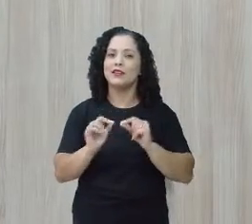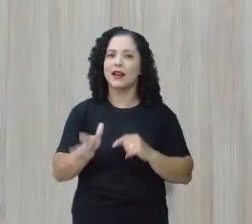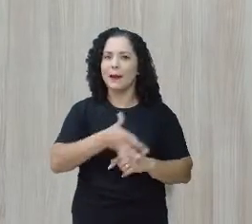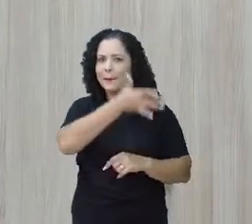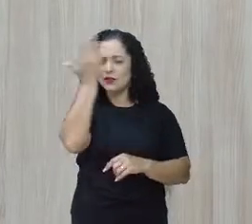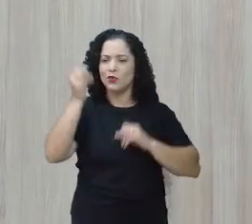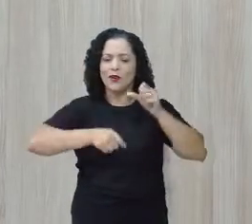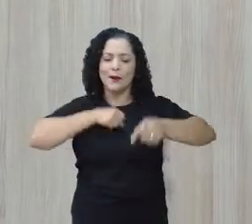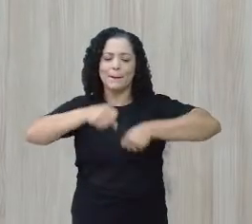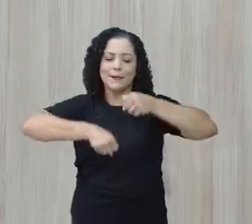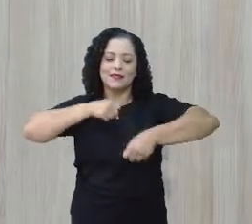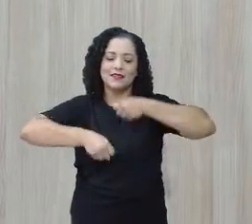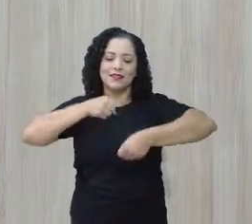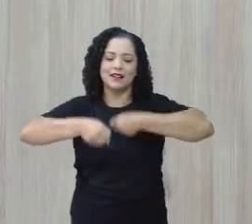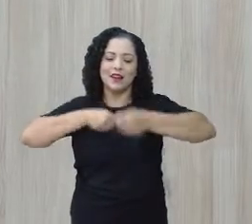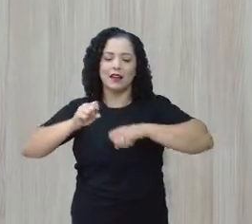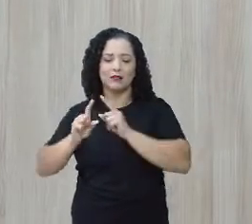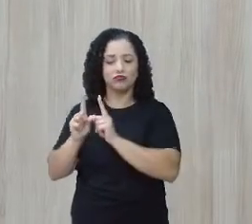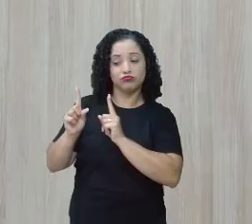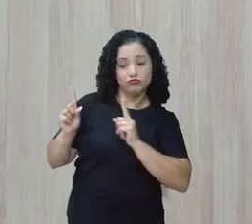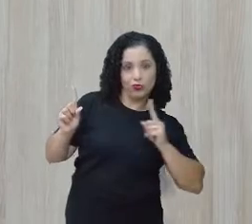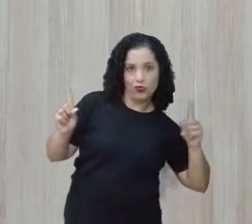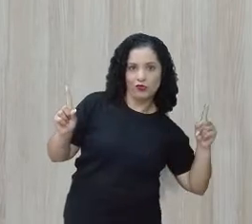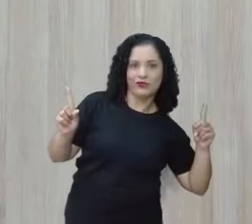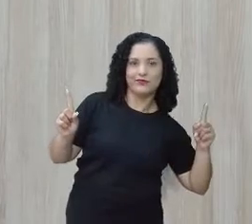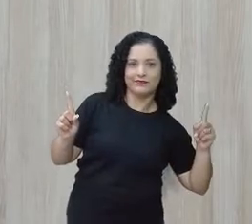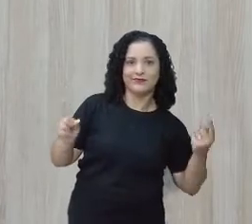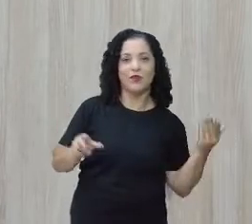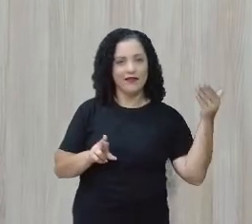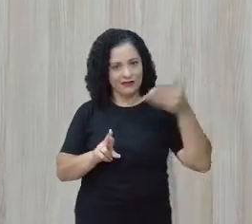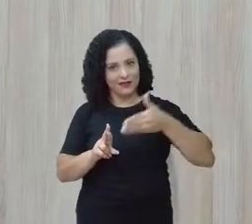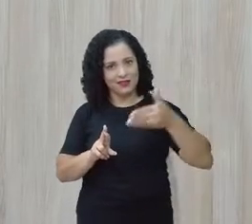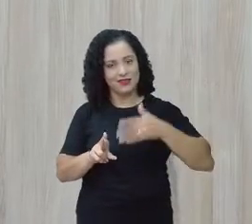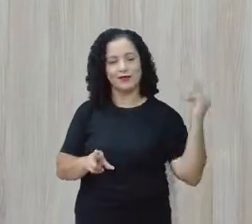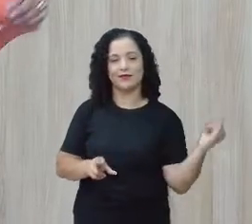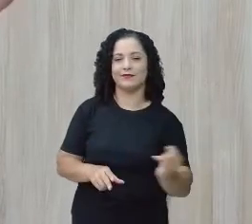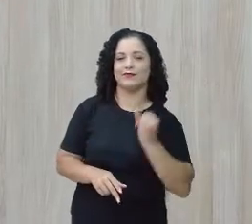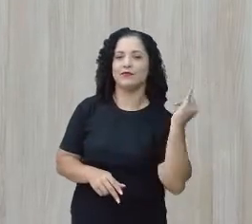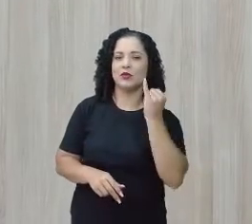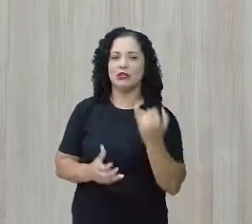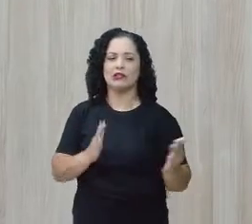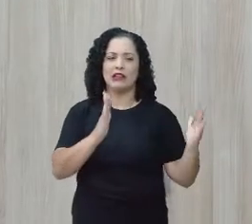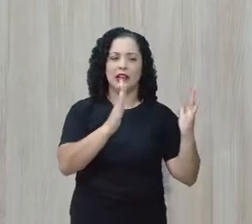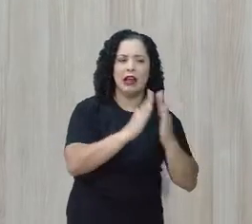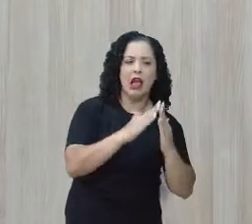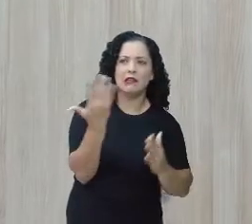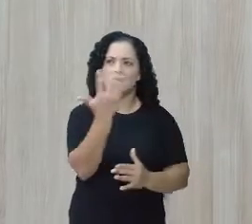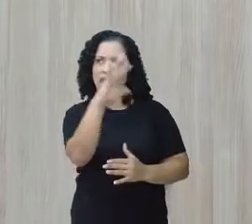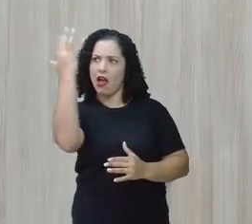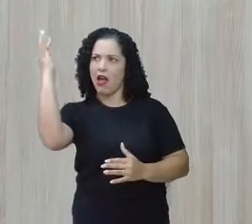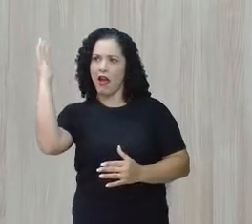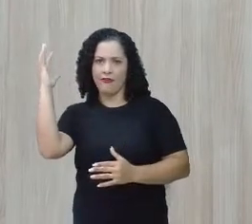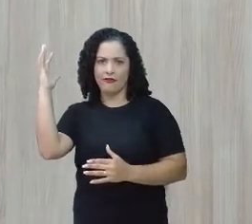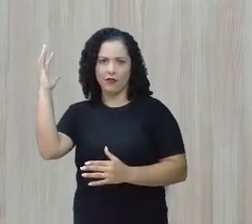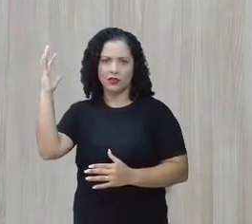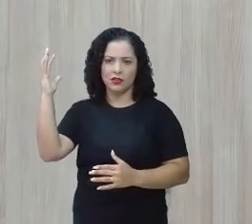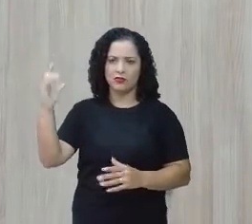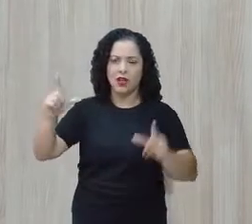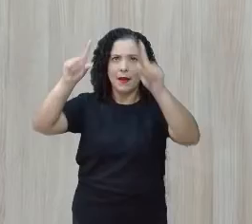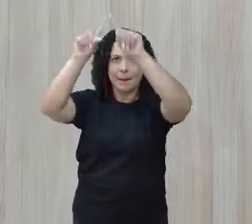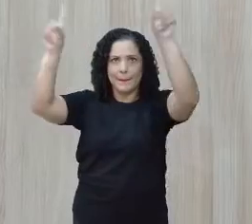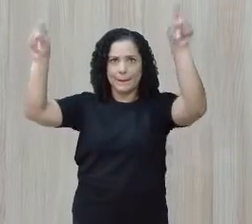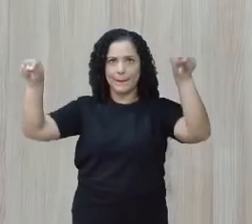aí na bicicleta, quem está se distanciando. Então, o referencial é muito importante. Para a casa, para a árvore, para a placa ali que